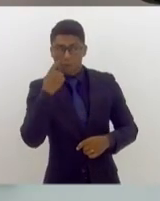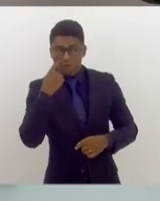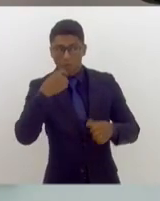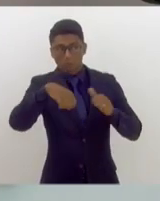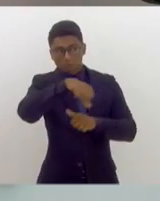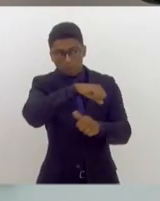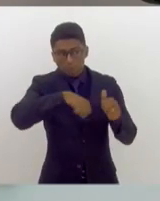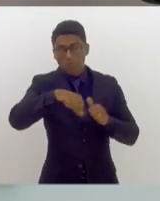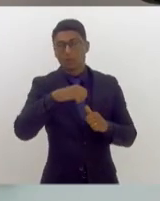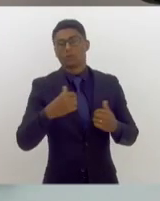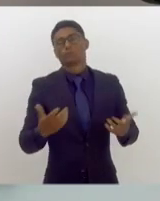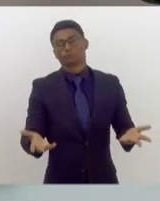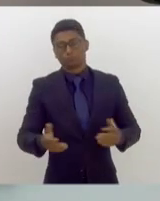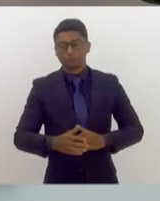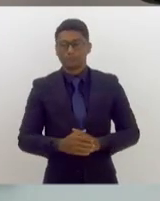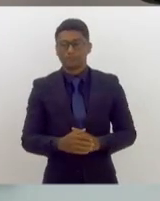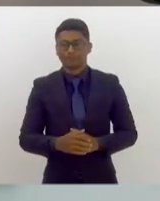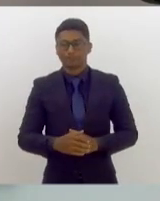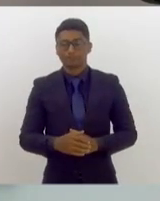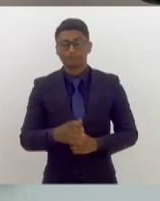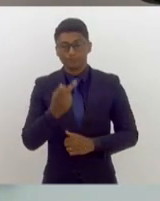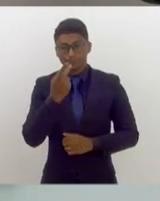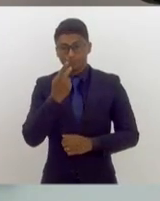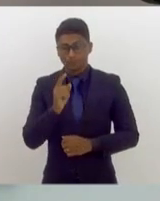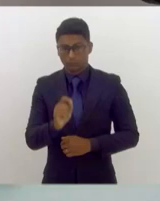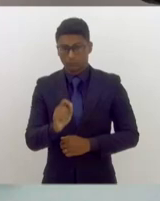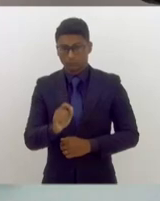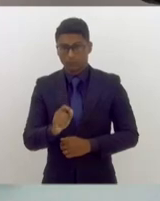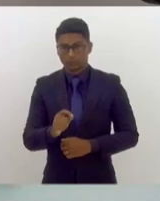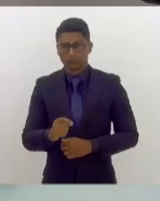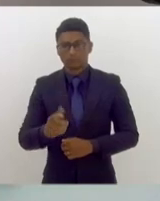primeiro, dizer que acho que as audiências que aqui